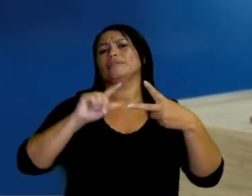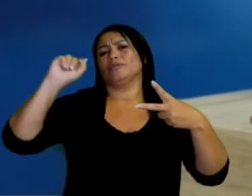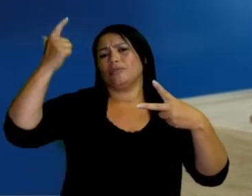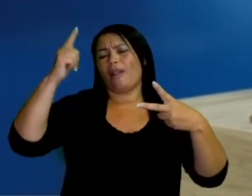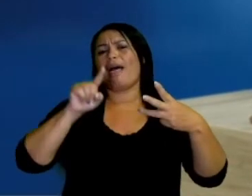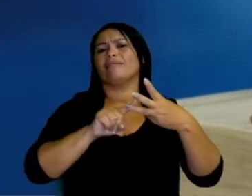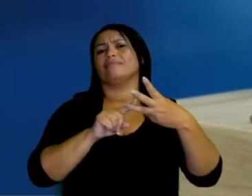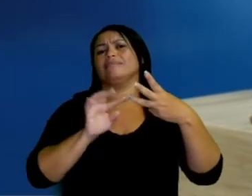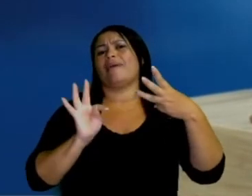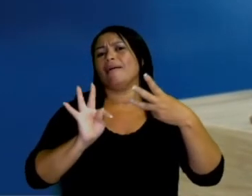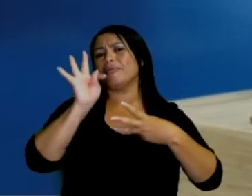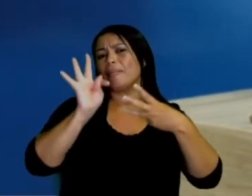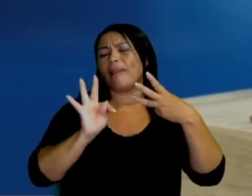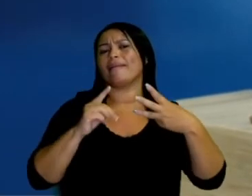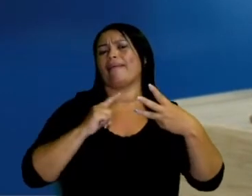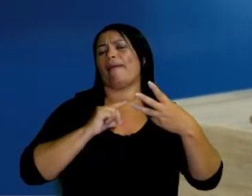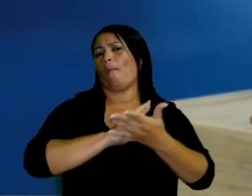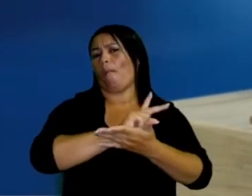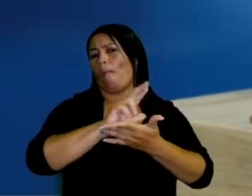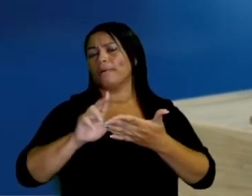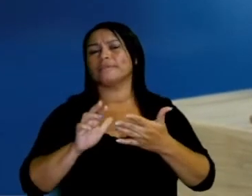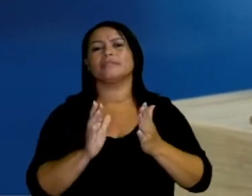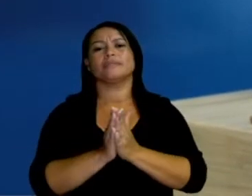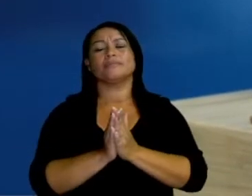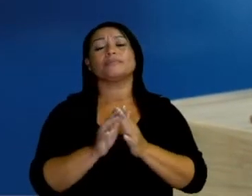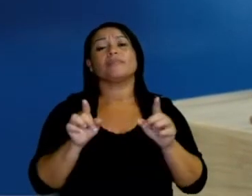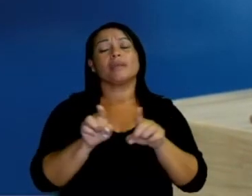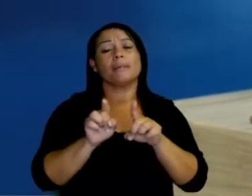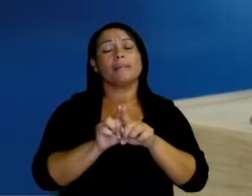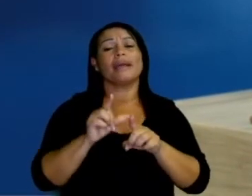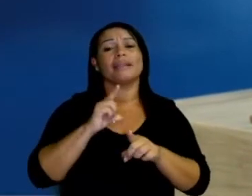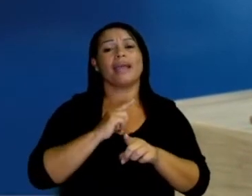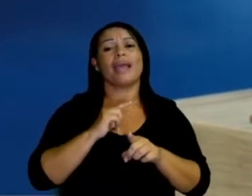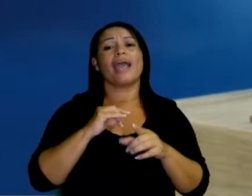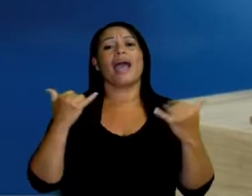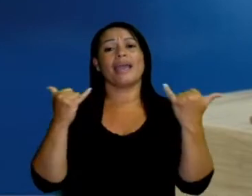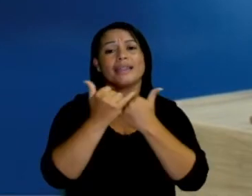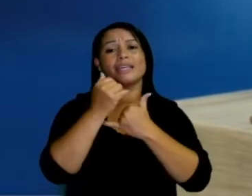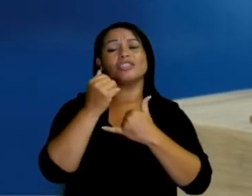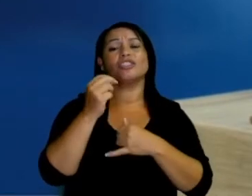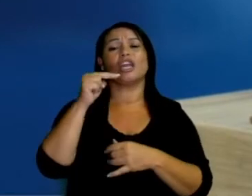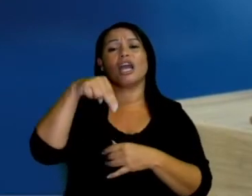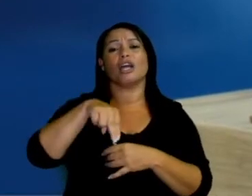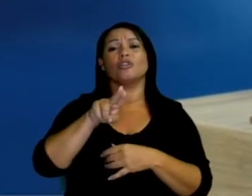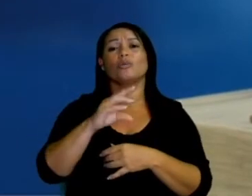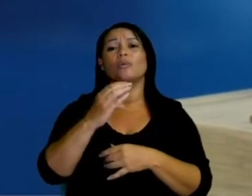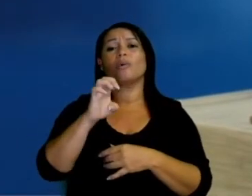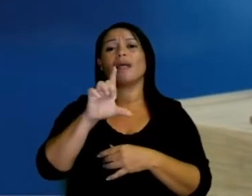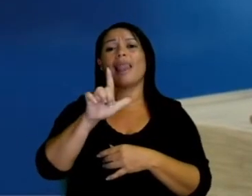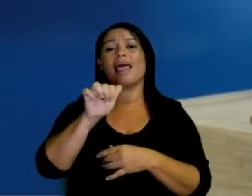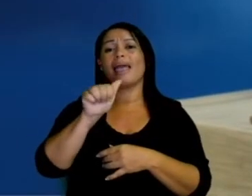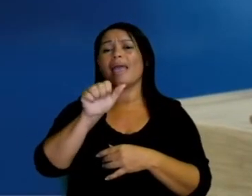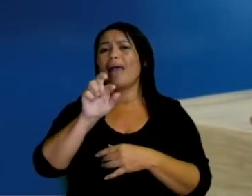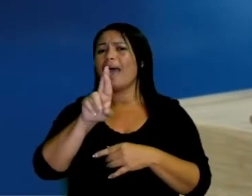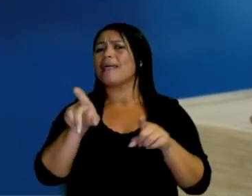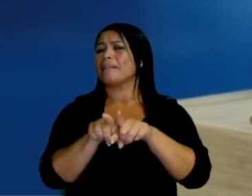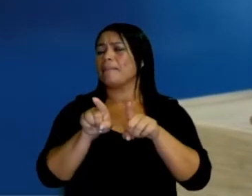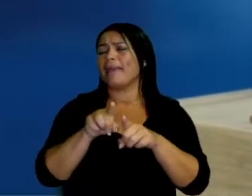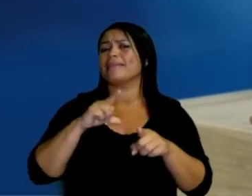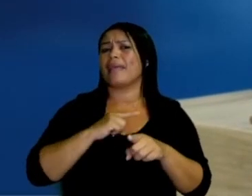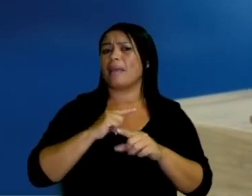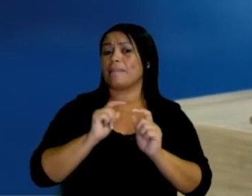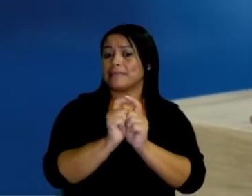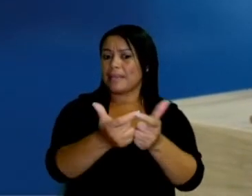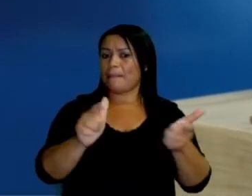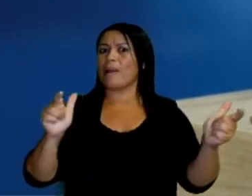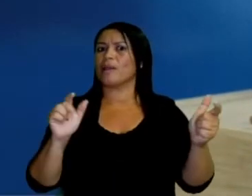energia termoelétrica, entre outras. Inclusive a energia nuclear também, a gente produz um pouco. Porém, a grande maioria da energia que a